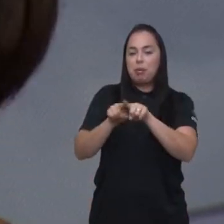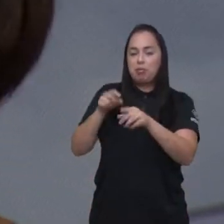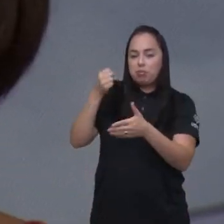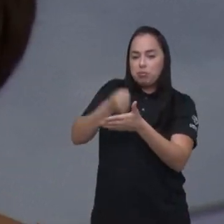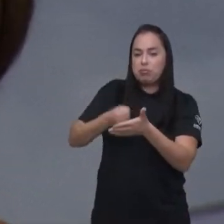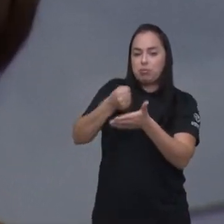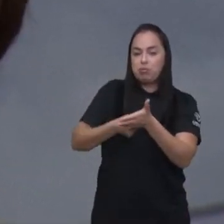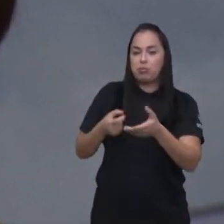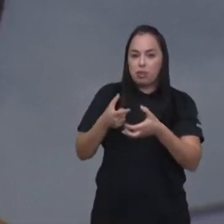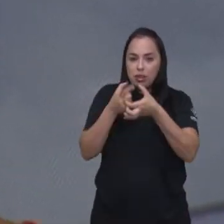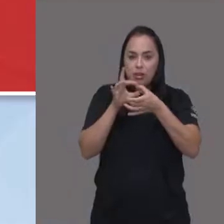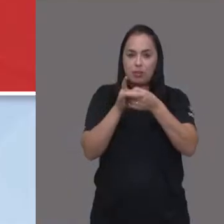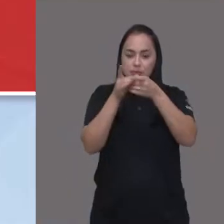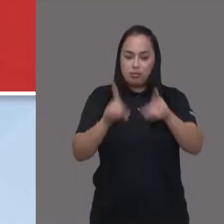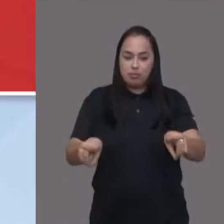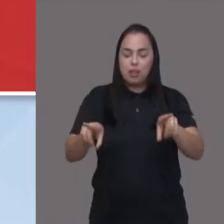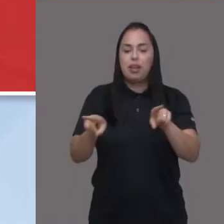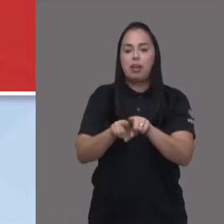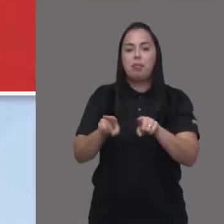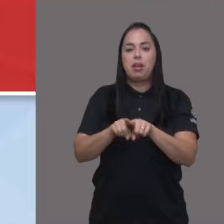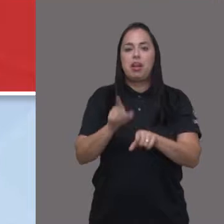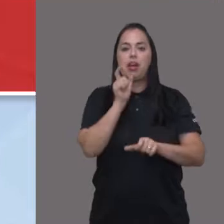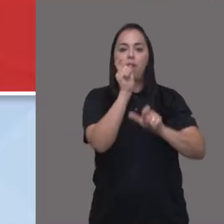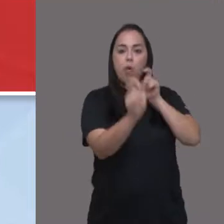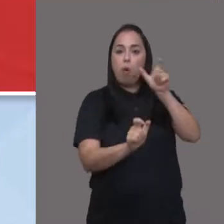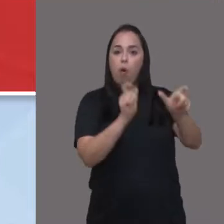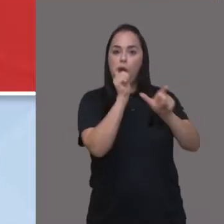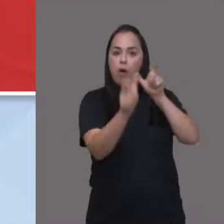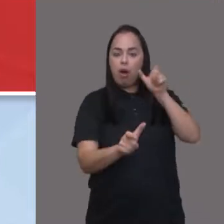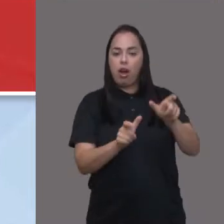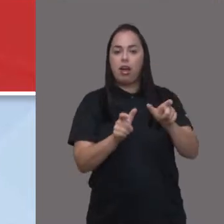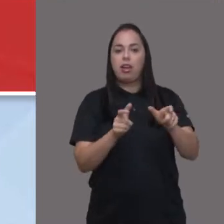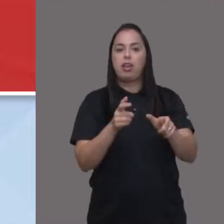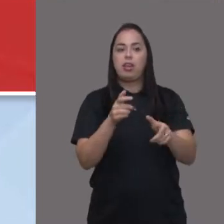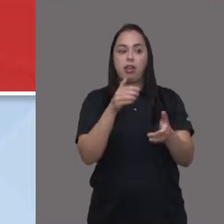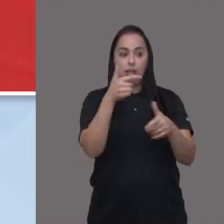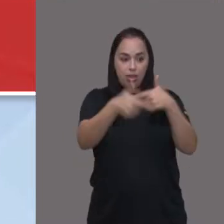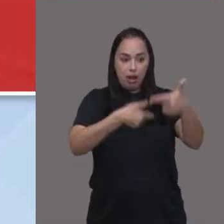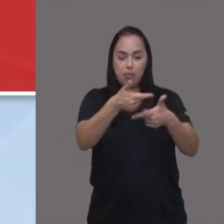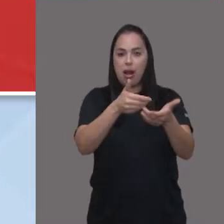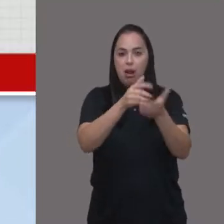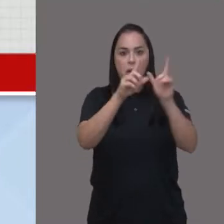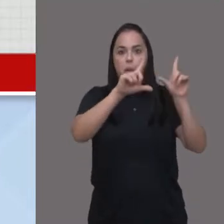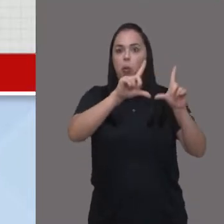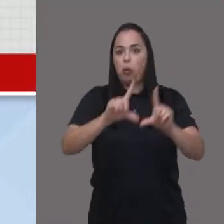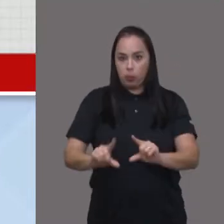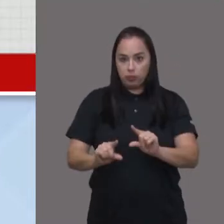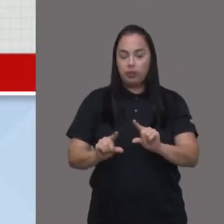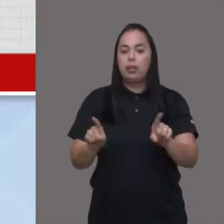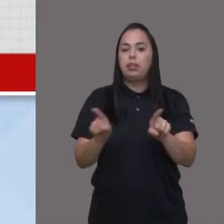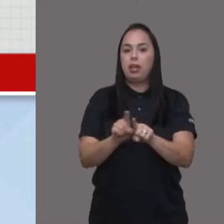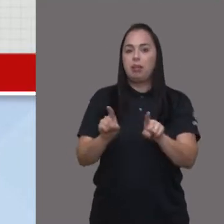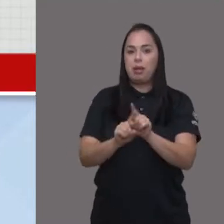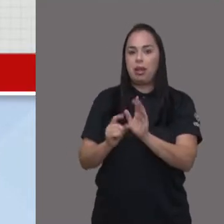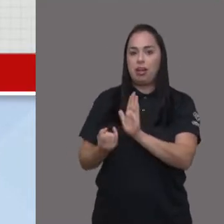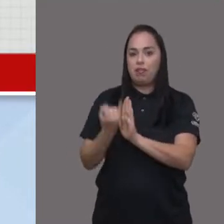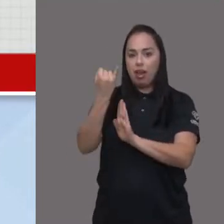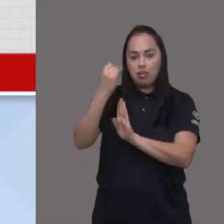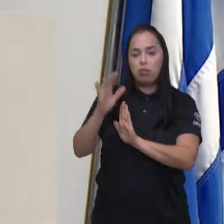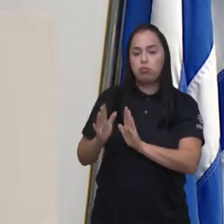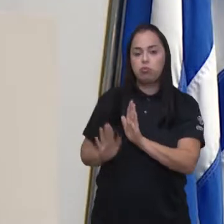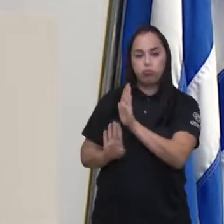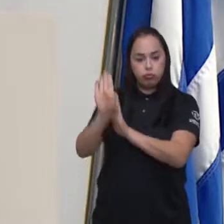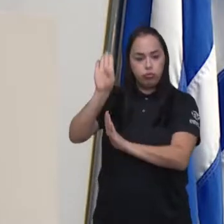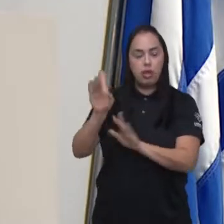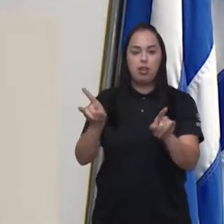da luta pela democracia a vereadora também criticou a atual taxa de desemprego no Brasil e assim como a alta na